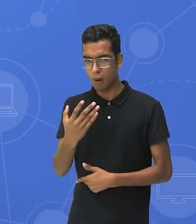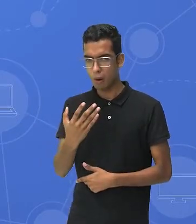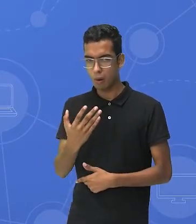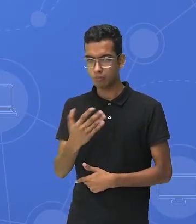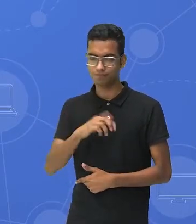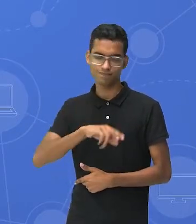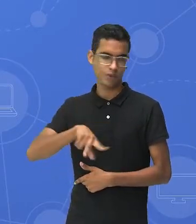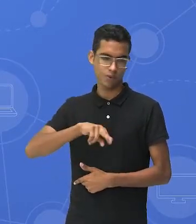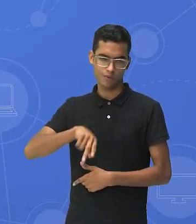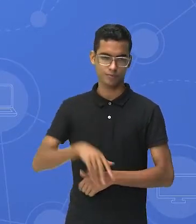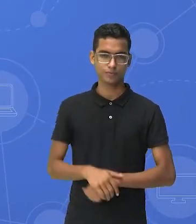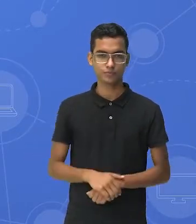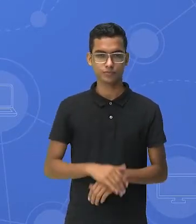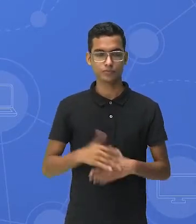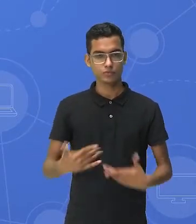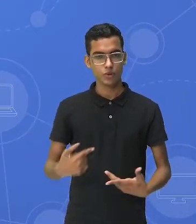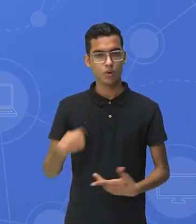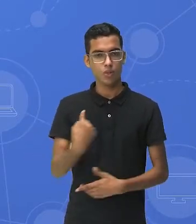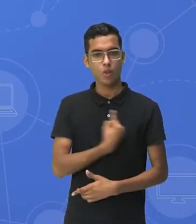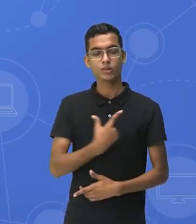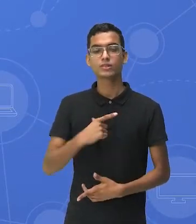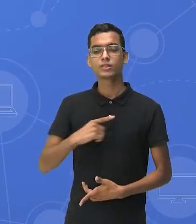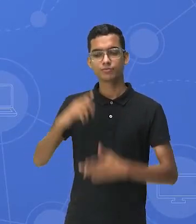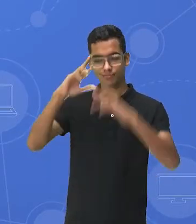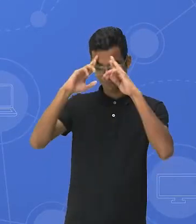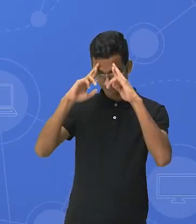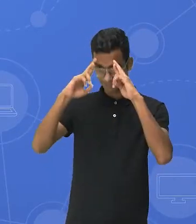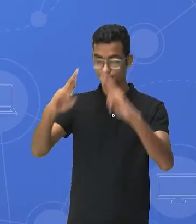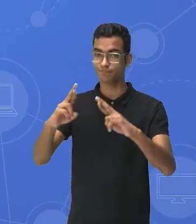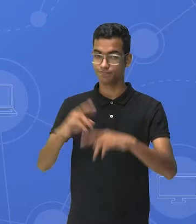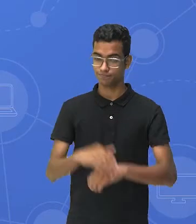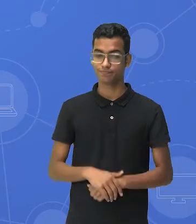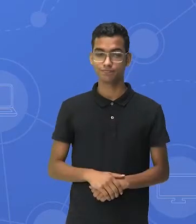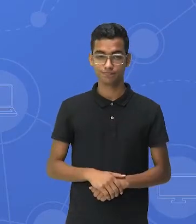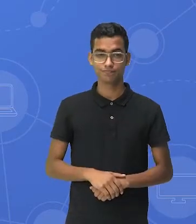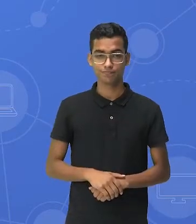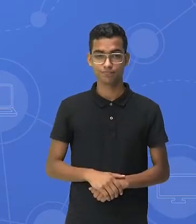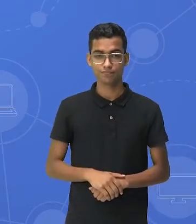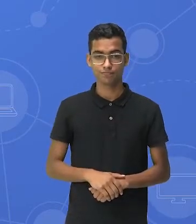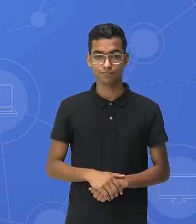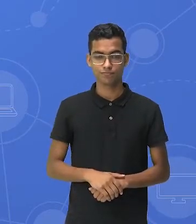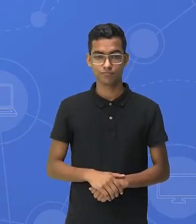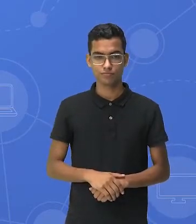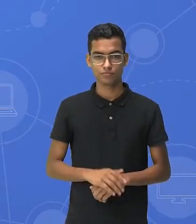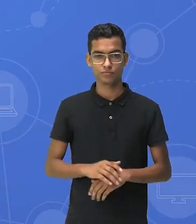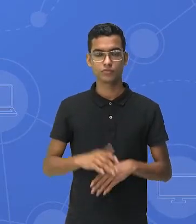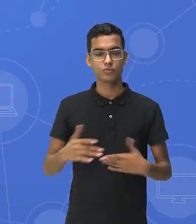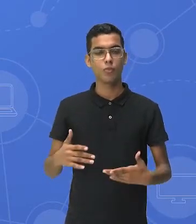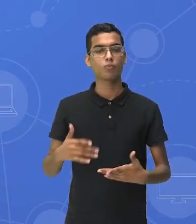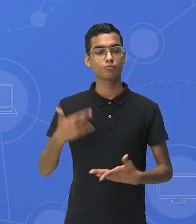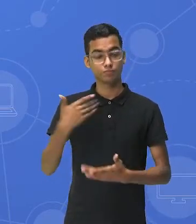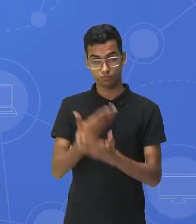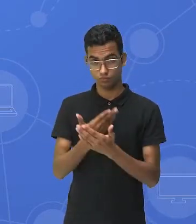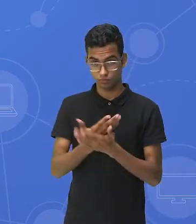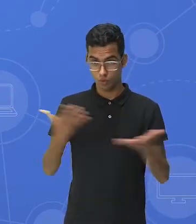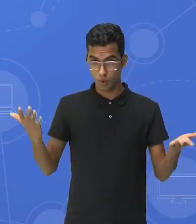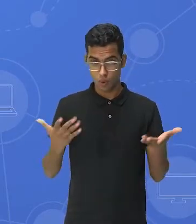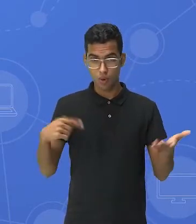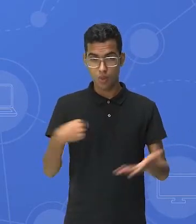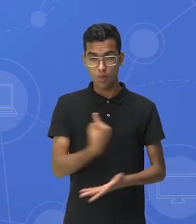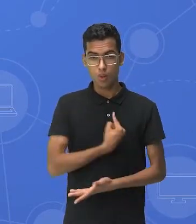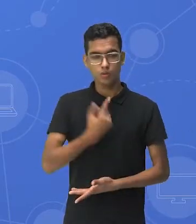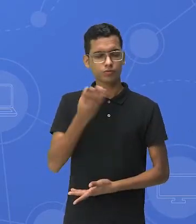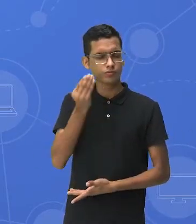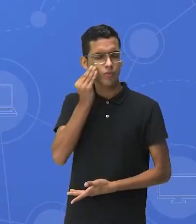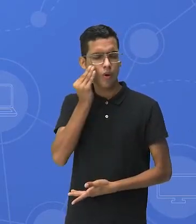gente tem que trabalhar a questão do respeito. Tá certo? Então, nessa aula, nós vamos ver algumas